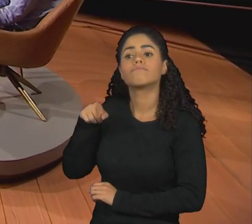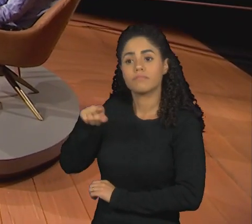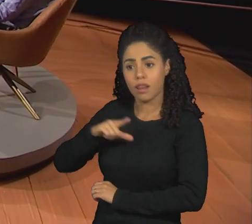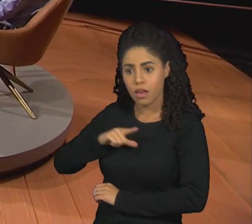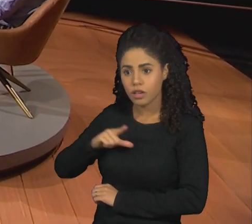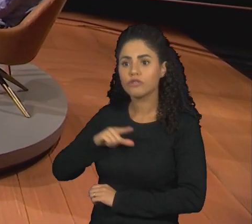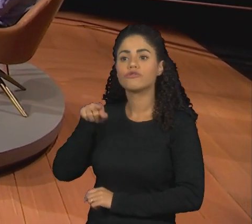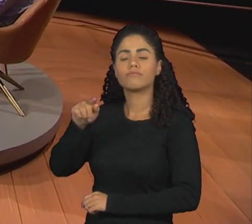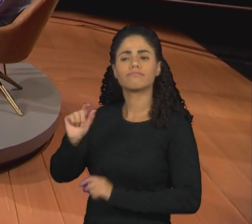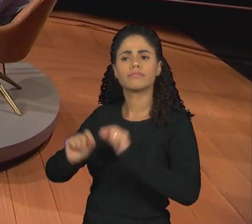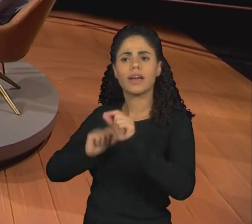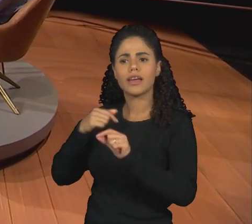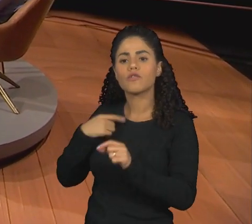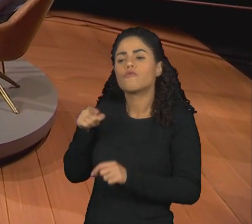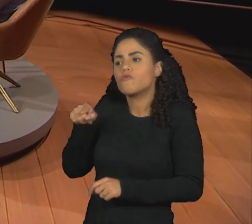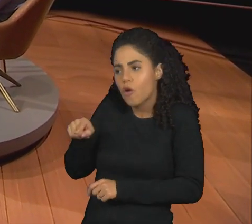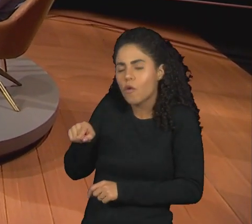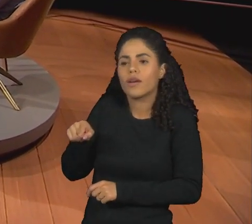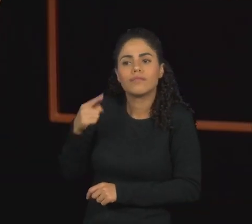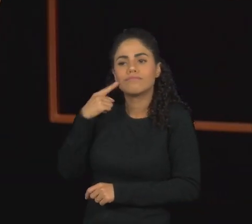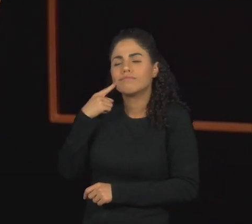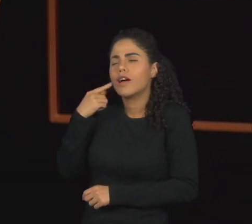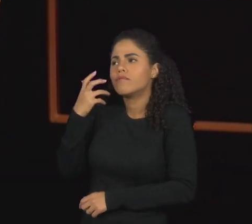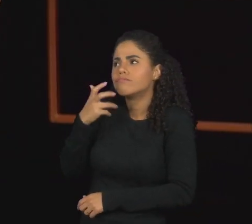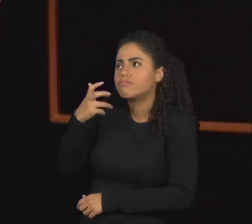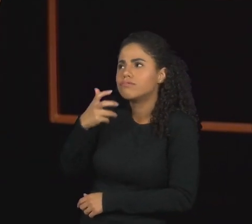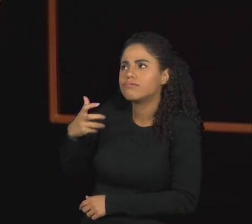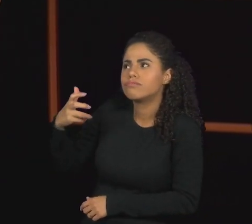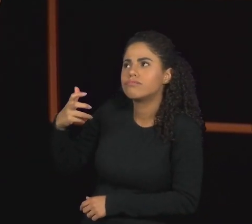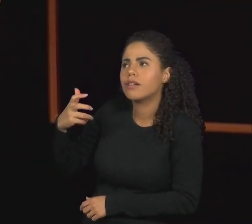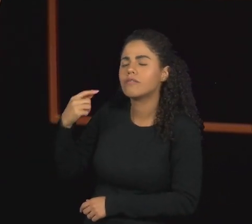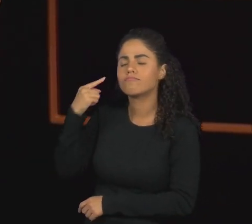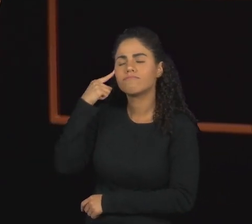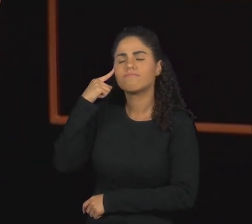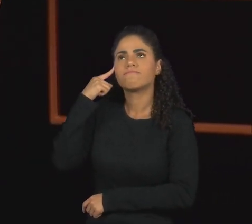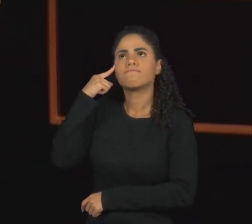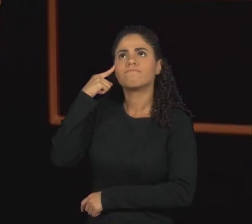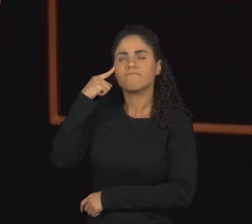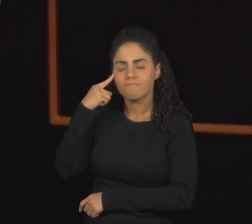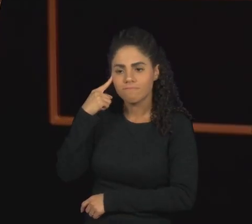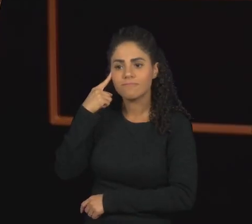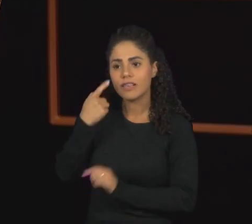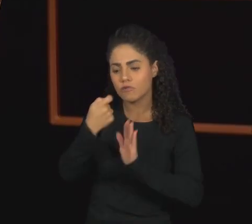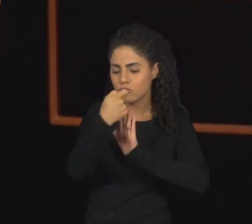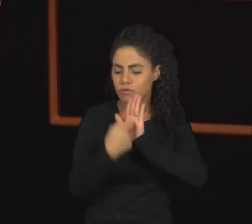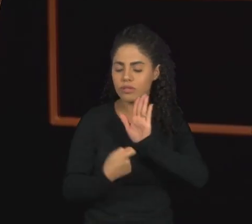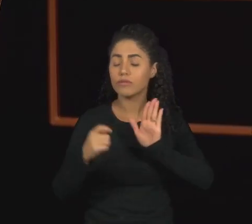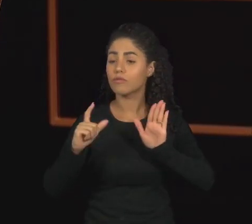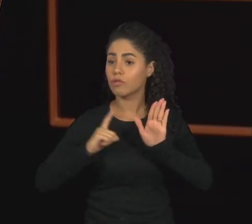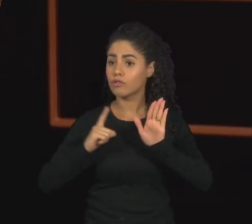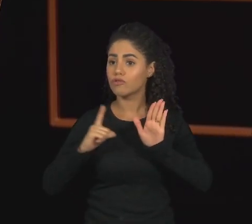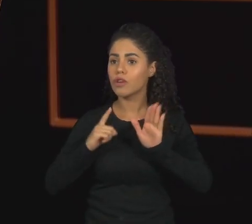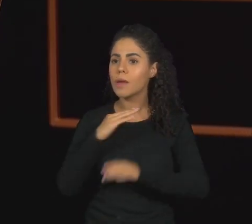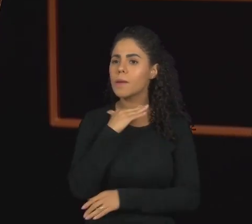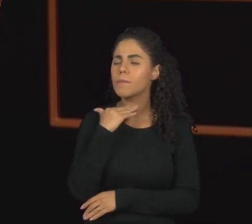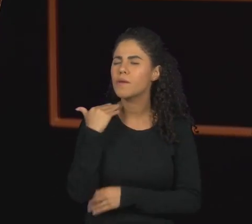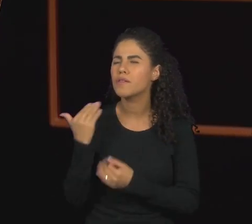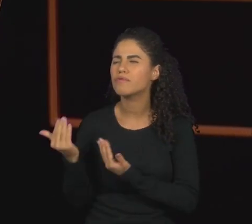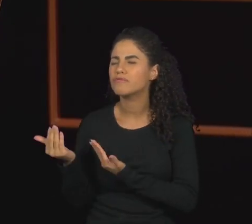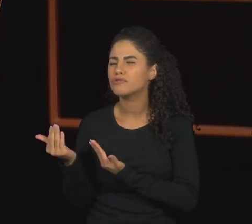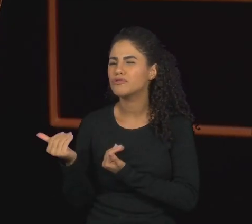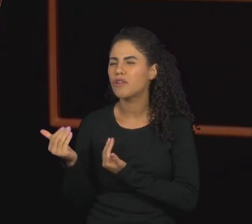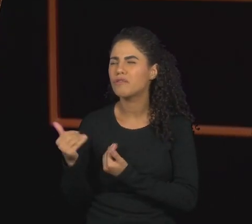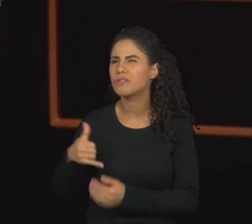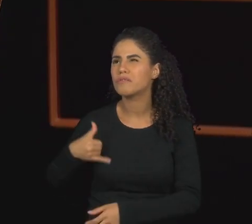um poeta ultrarromântico, que sempre me impressionou muito a intensidade dos seus textos e que morreu muito, muito jovem, com